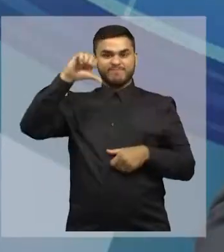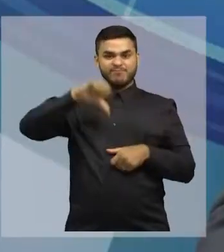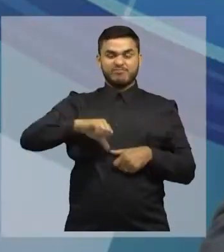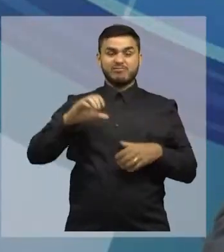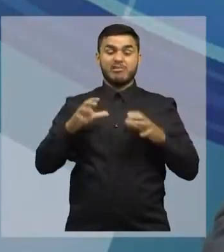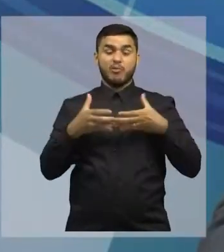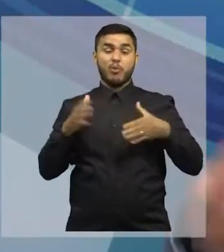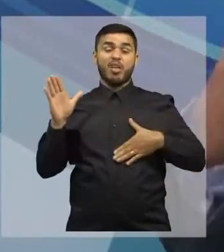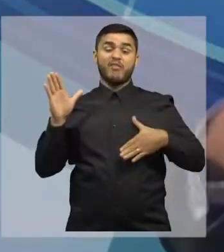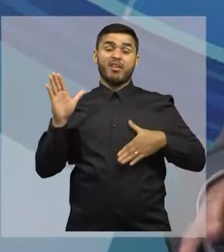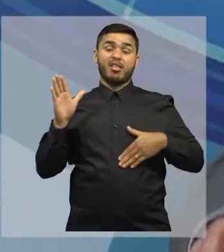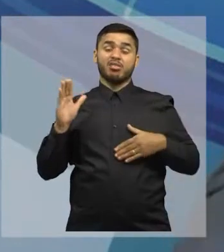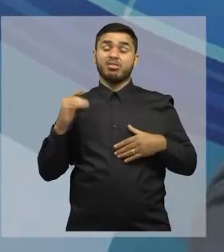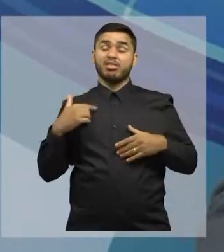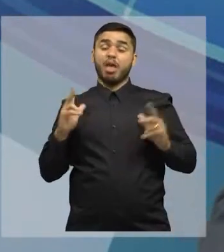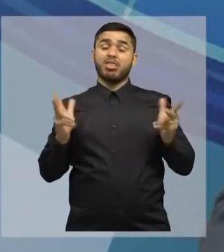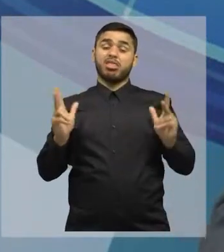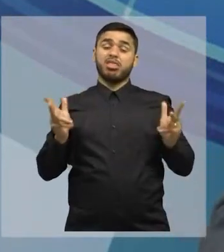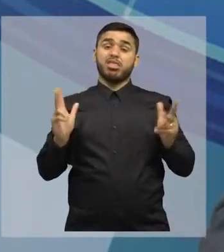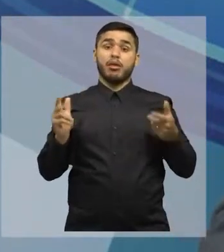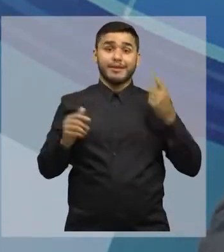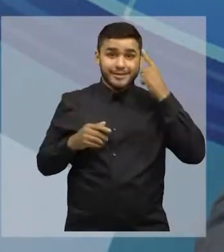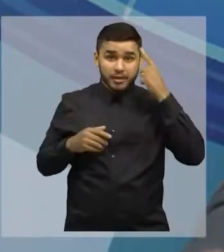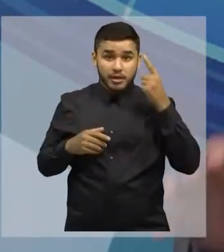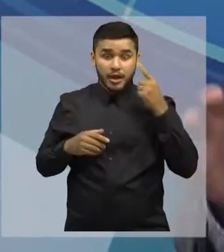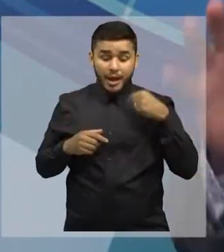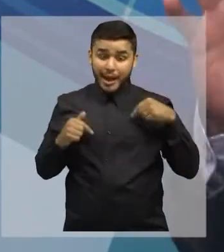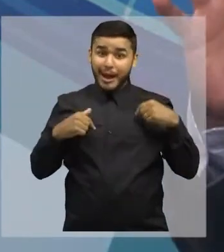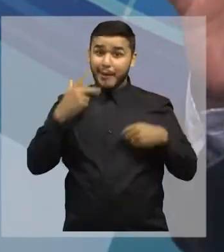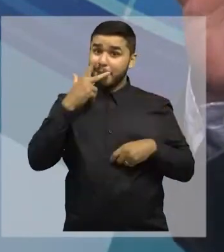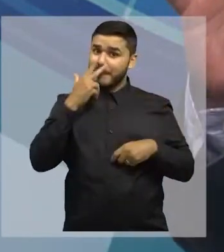lá, né? Interesses particulares. Né? E aí a gente